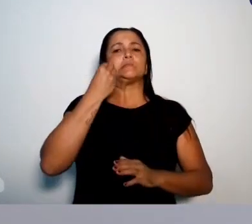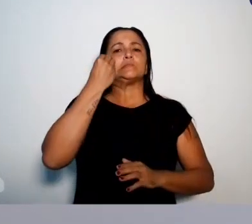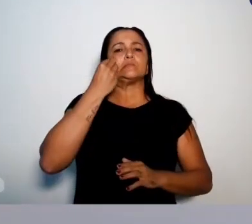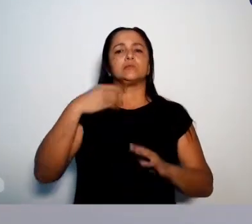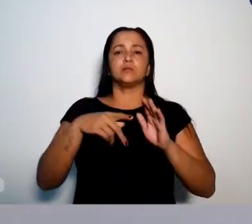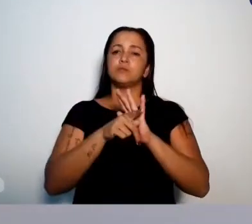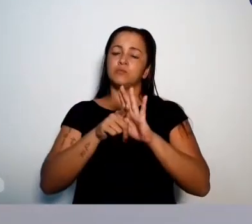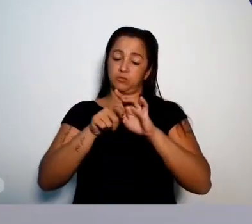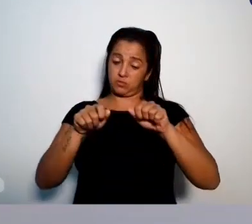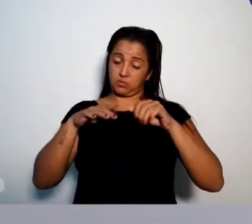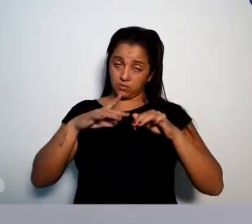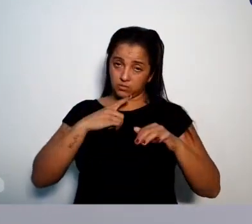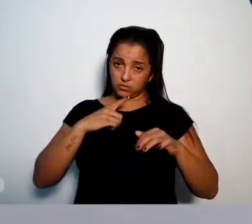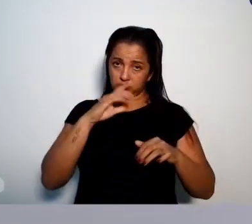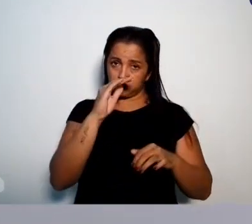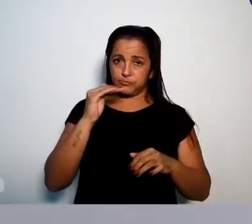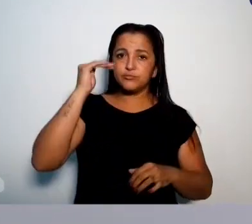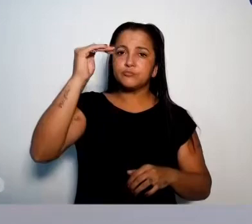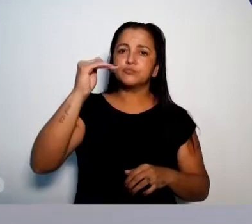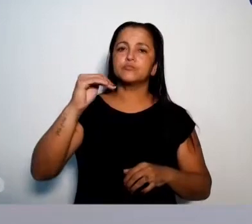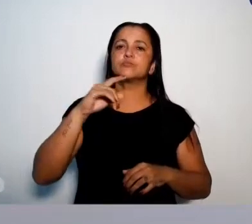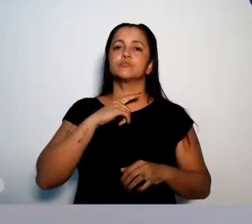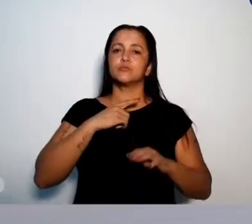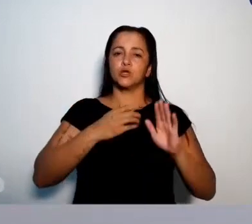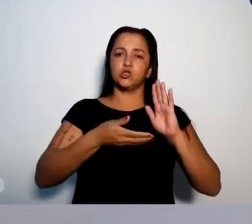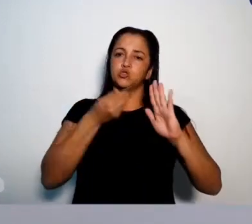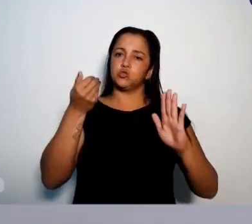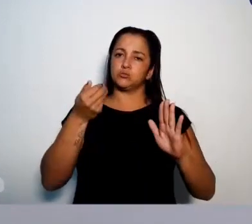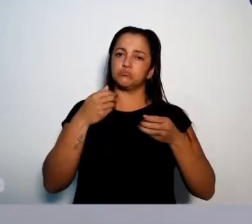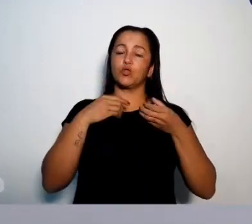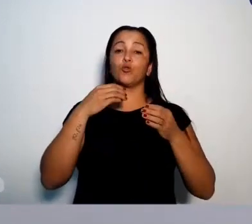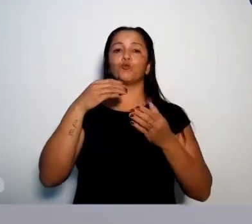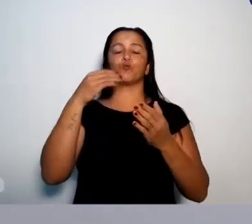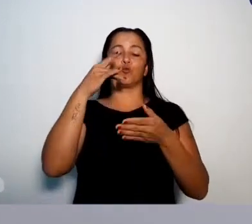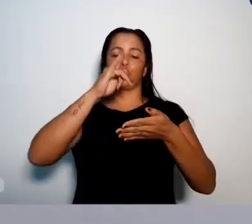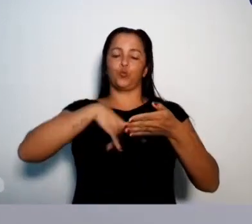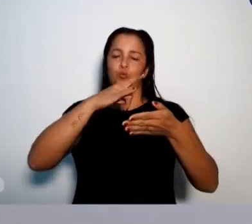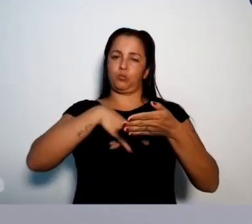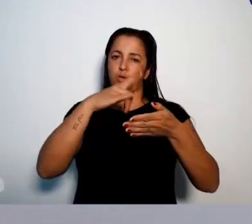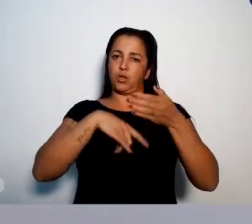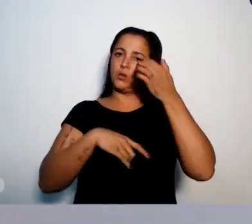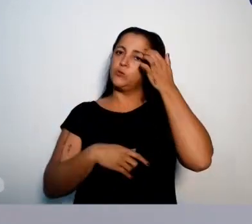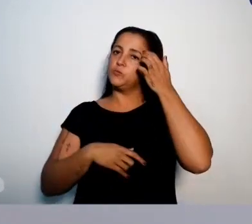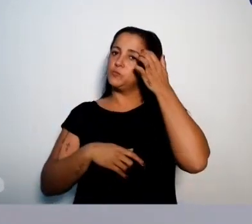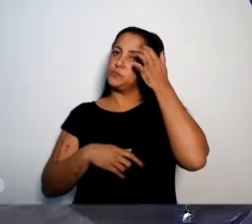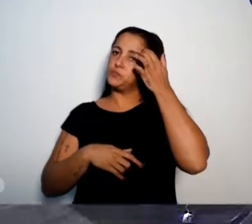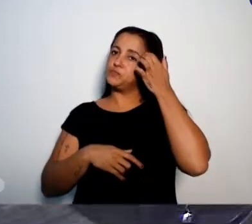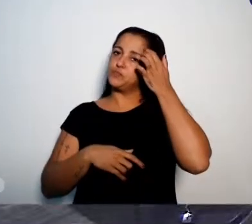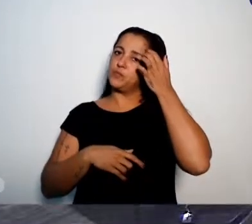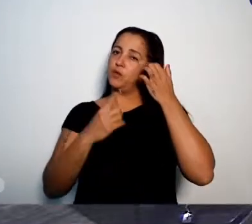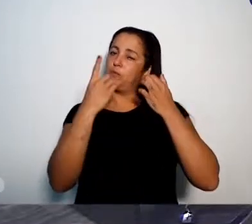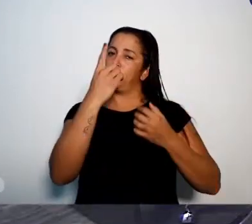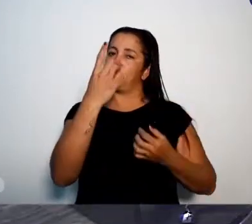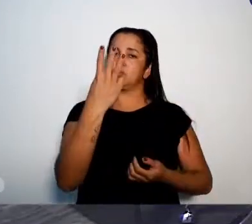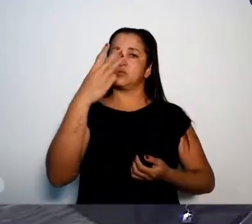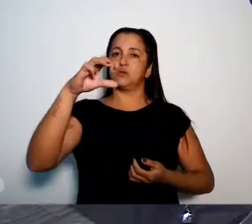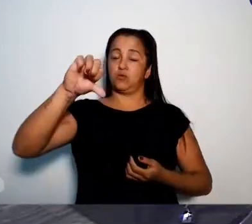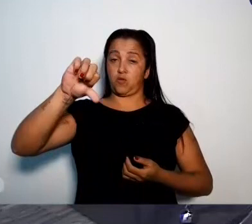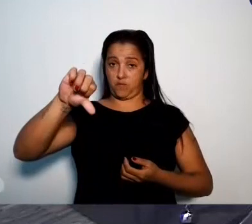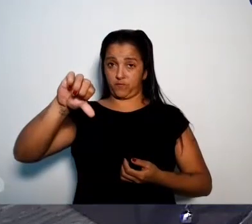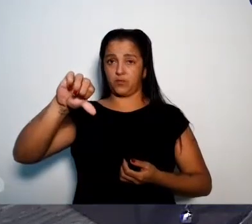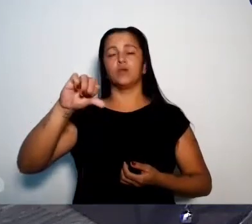para votar a retirada do documento. Quem for favorável à retirada do requerimento 1309 de autoria do vereador Zé